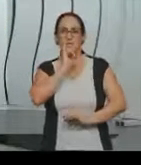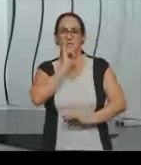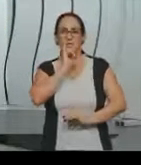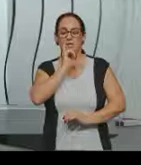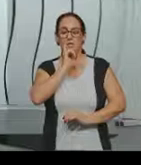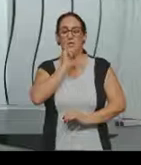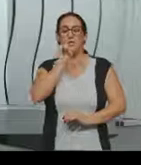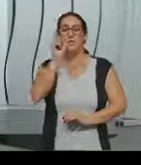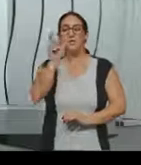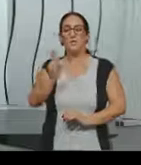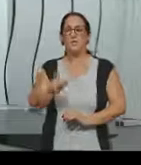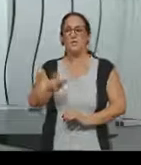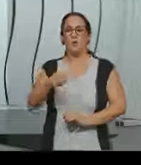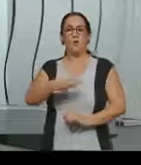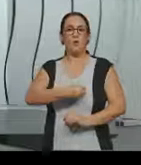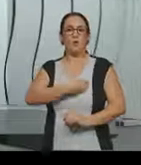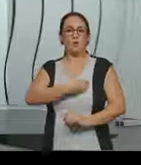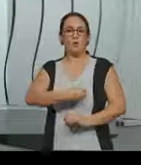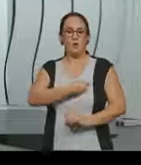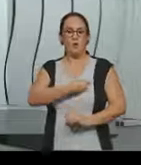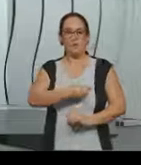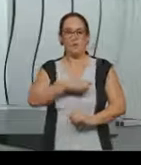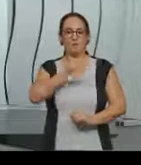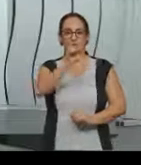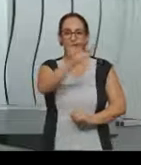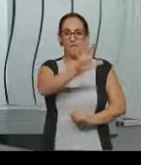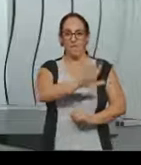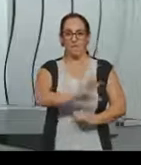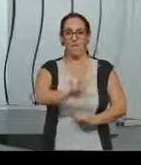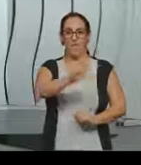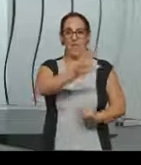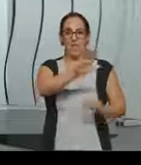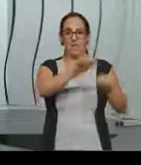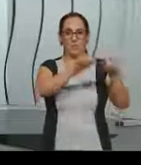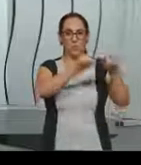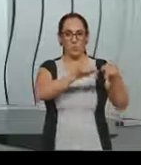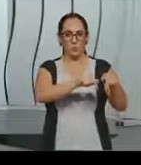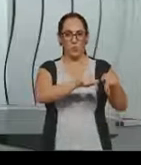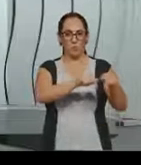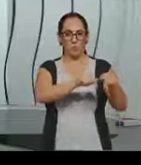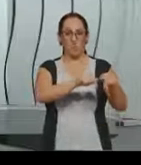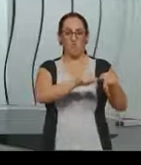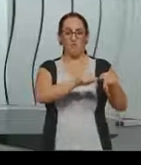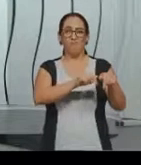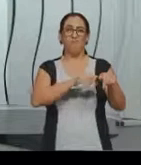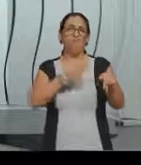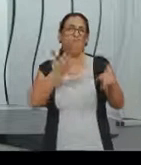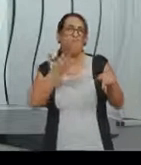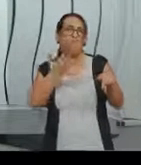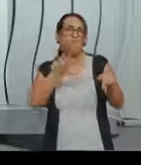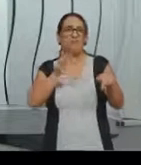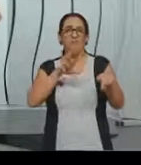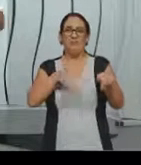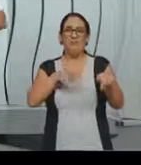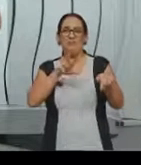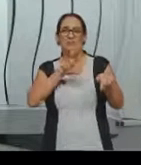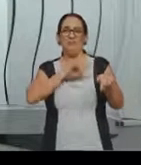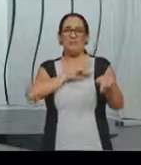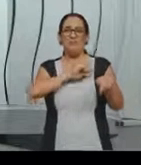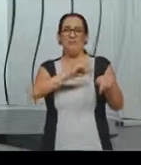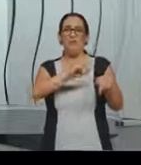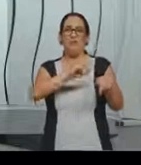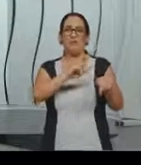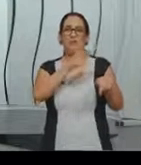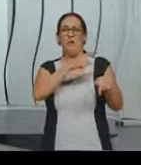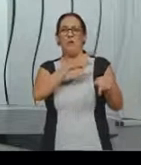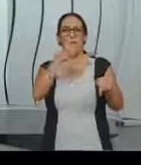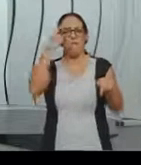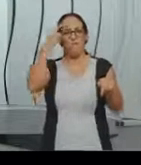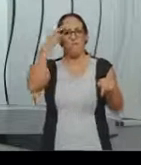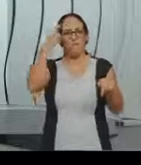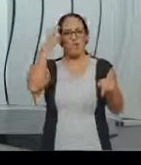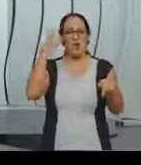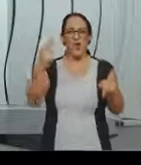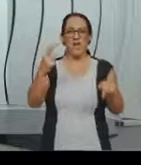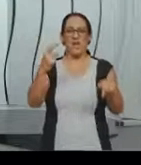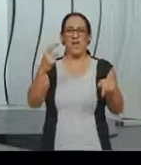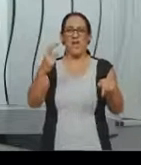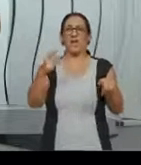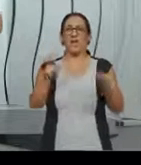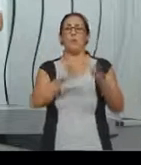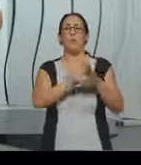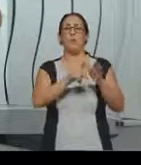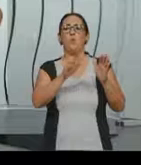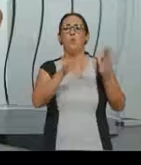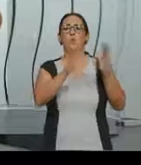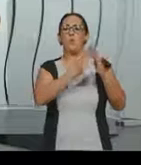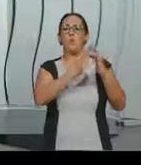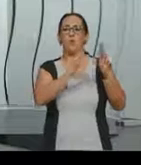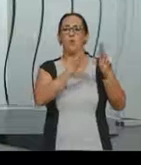num determinado bairro de uma cidade, por alguma razão, aquele bairro é violento demais, ou não tem muitas